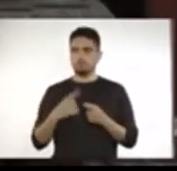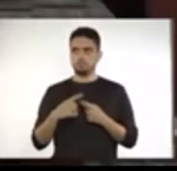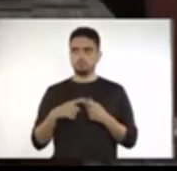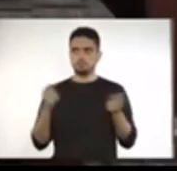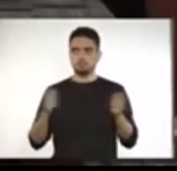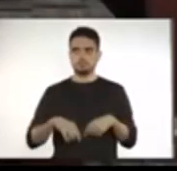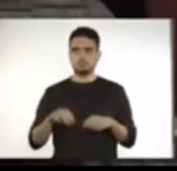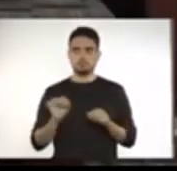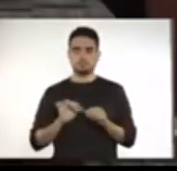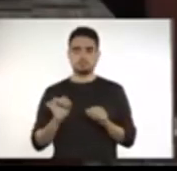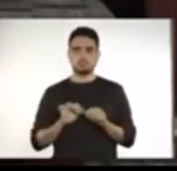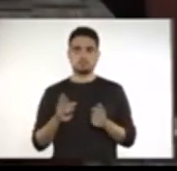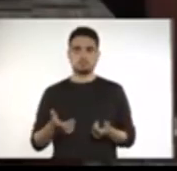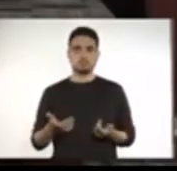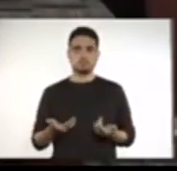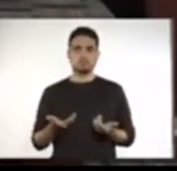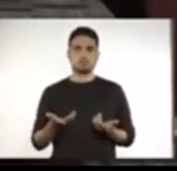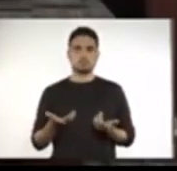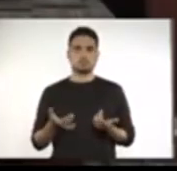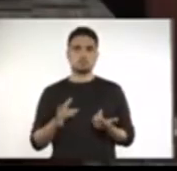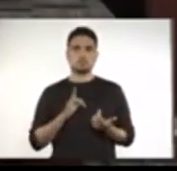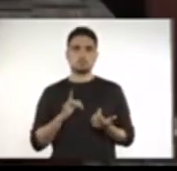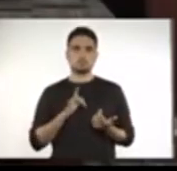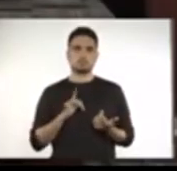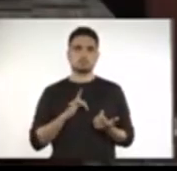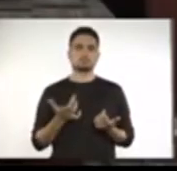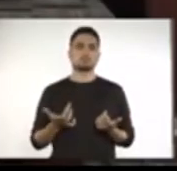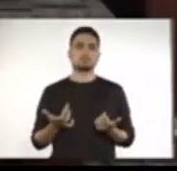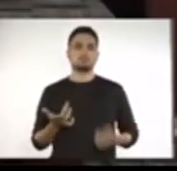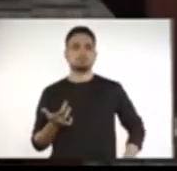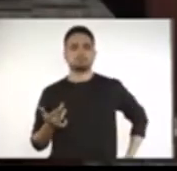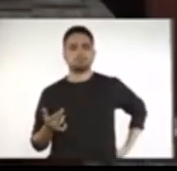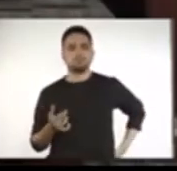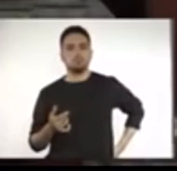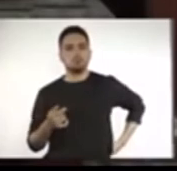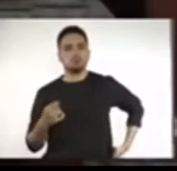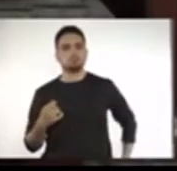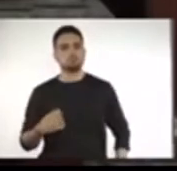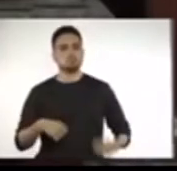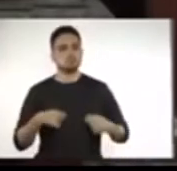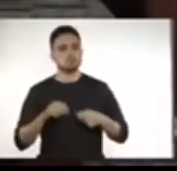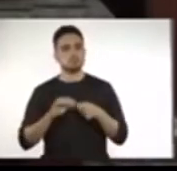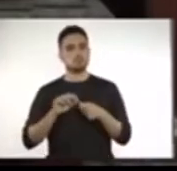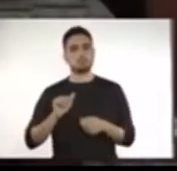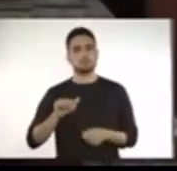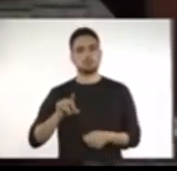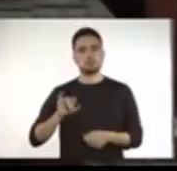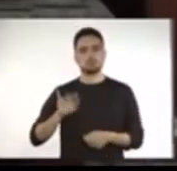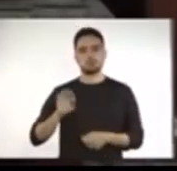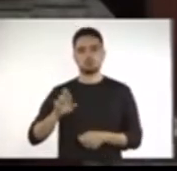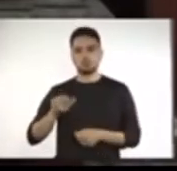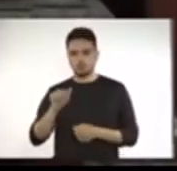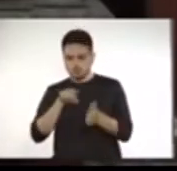de escuta uma auditoria, guardiões e aí tudo. Isso aí é de todos os órgãos do governo. Eu vou